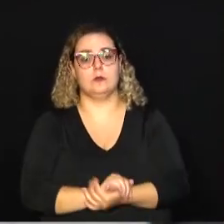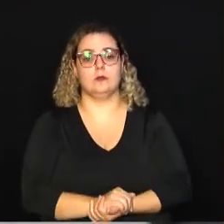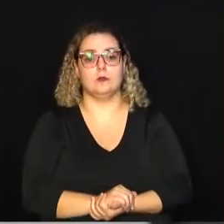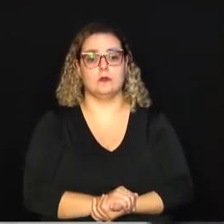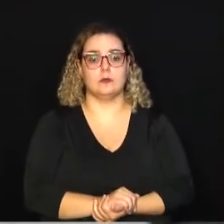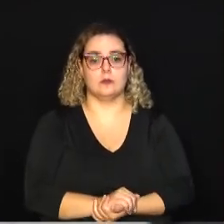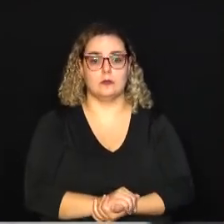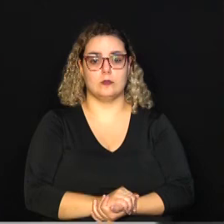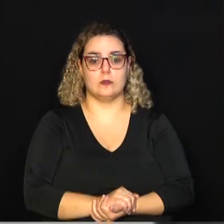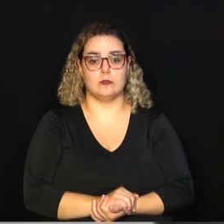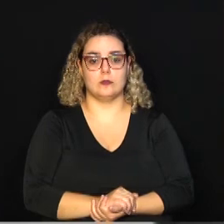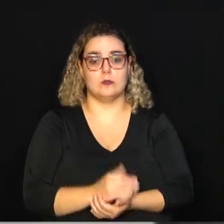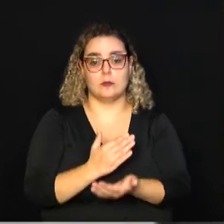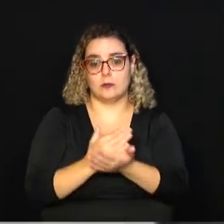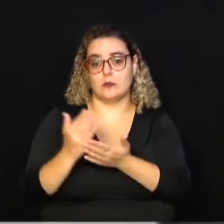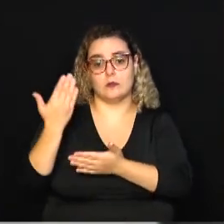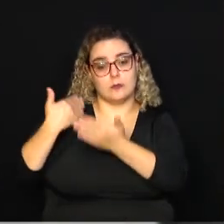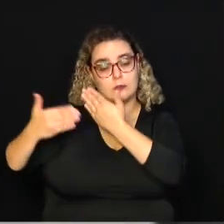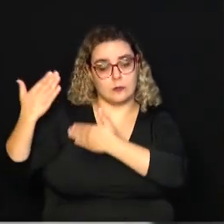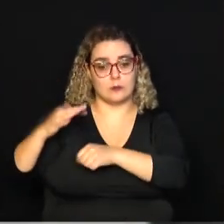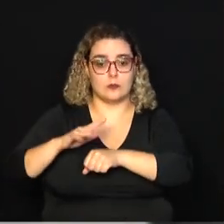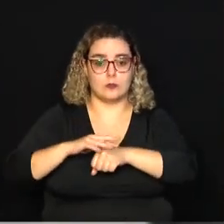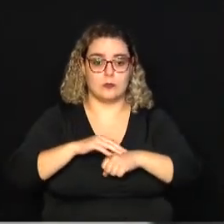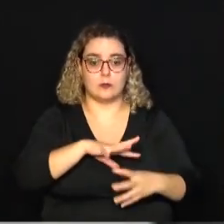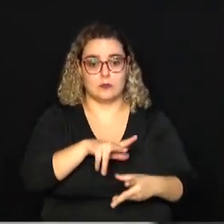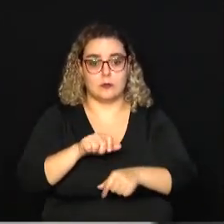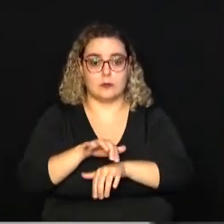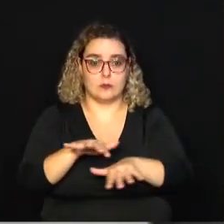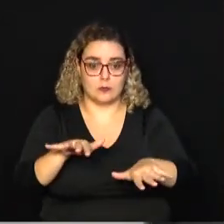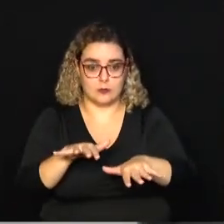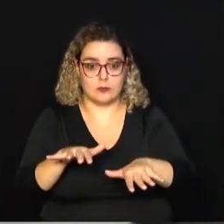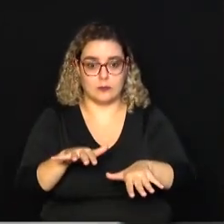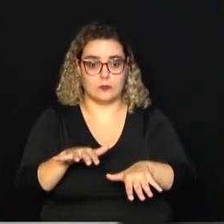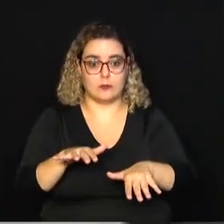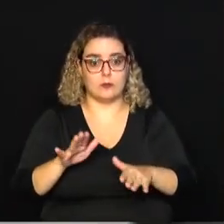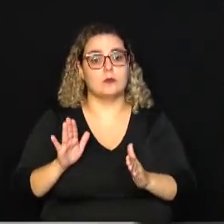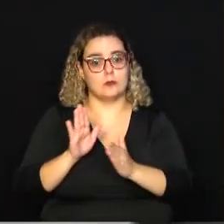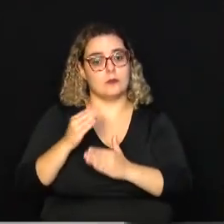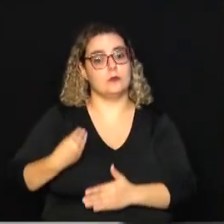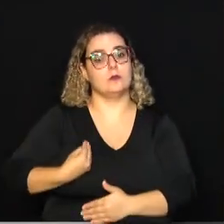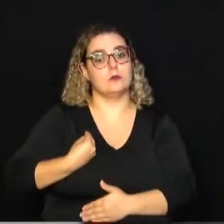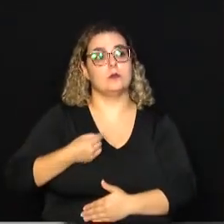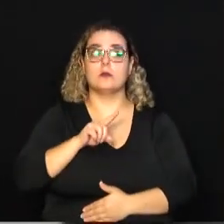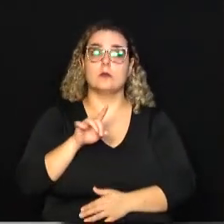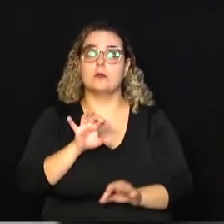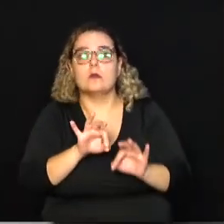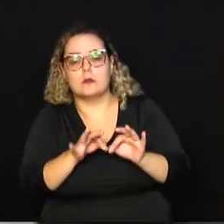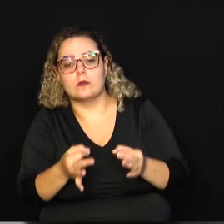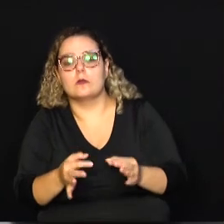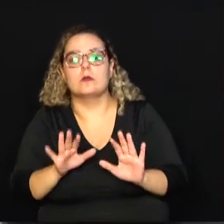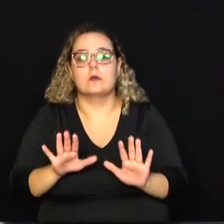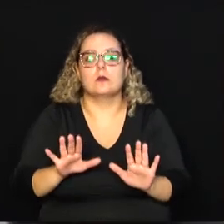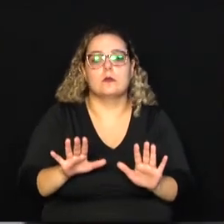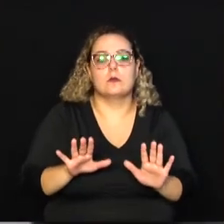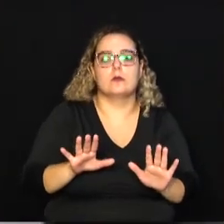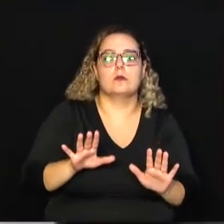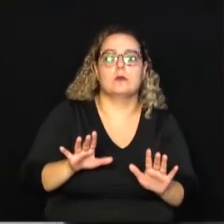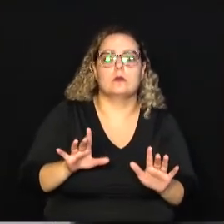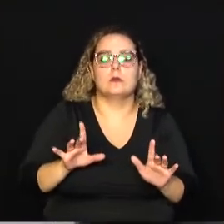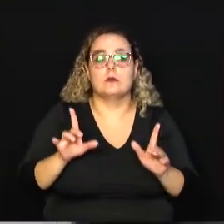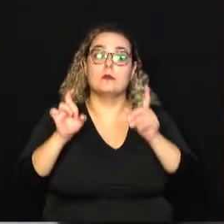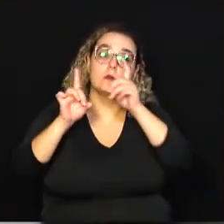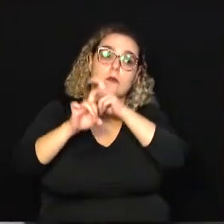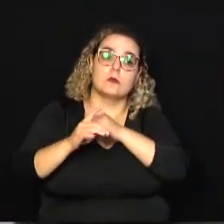como estiveram no começo da pandemia. A gente já conseguiu, de alguma maneira, enfrentar isso. Não é simples ainda, mas não é tão escasso